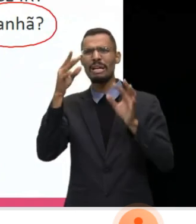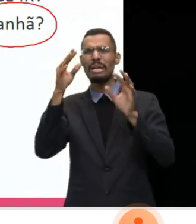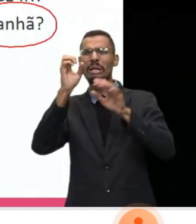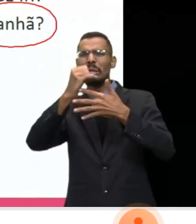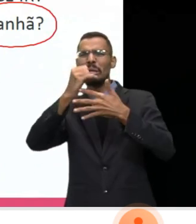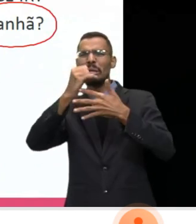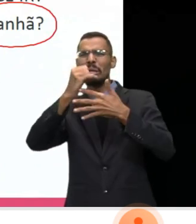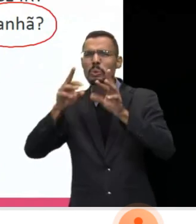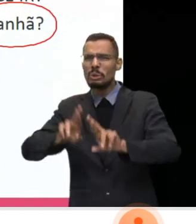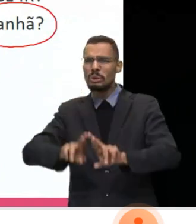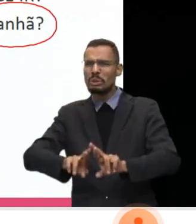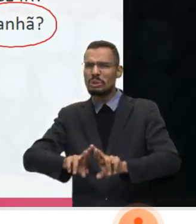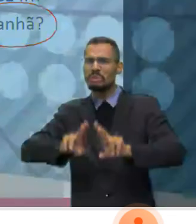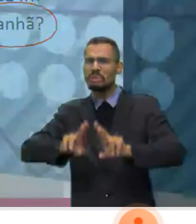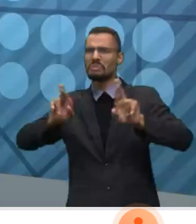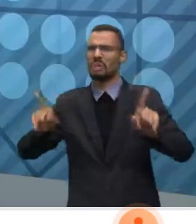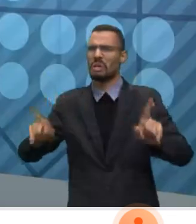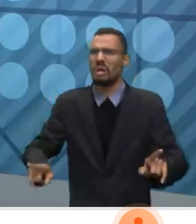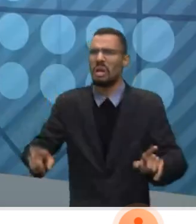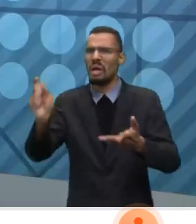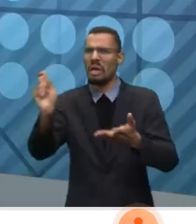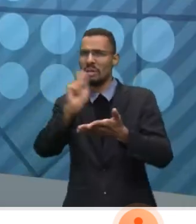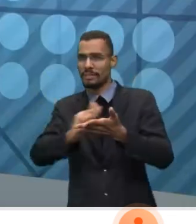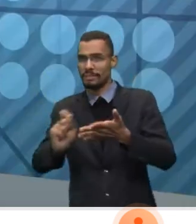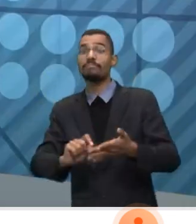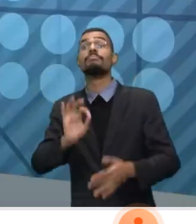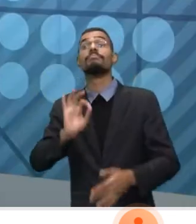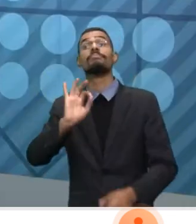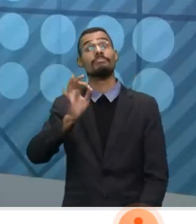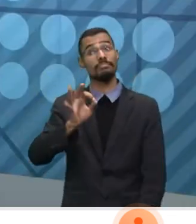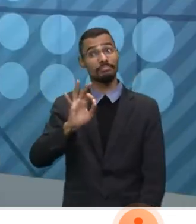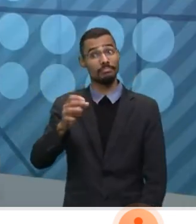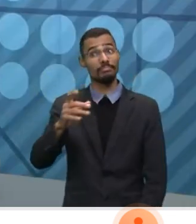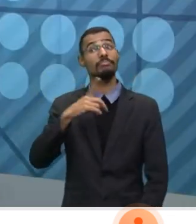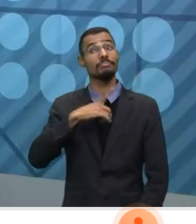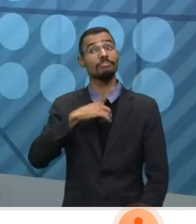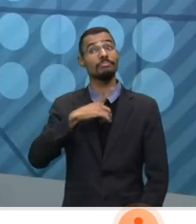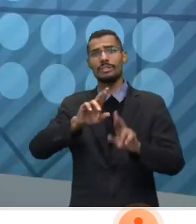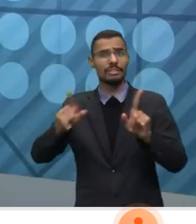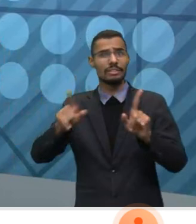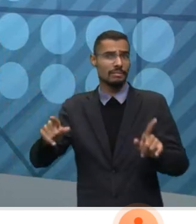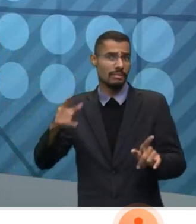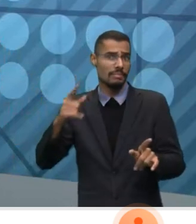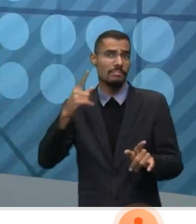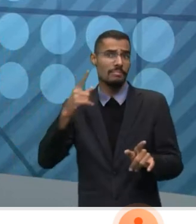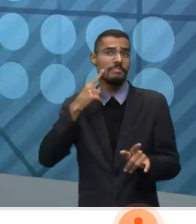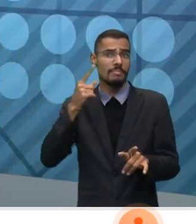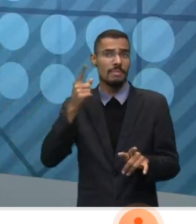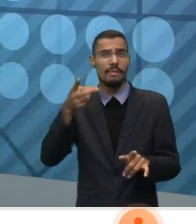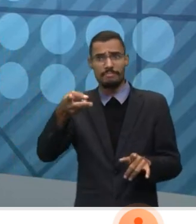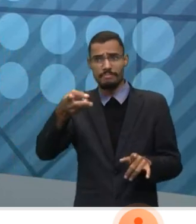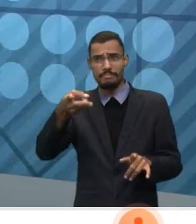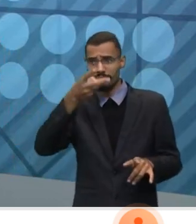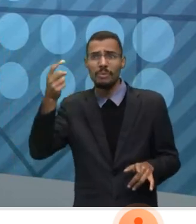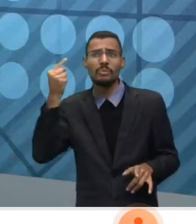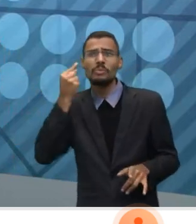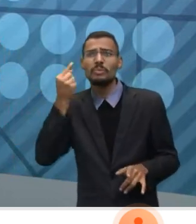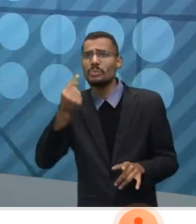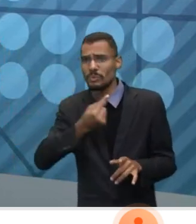ela é diferente, né? Realmente, tópico, comentário, comumente a gente percebe os surdos